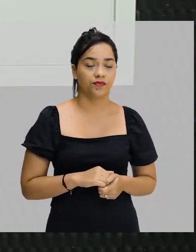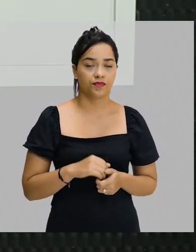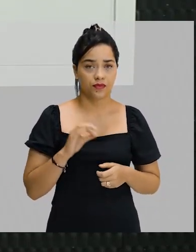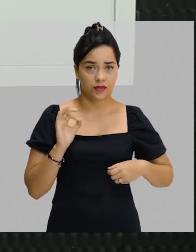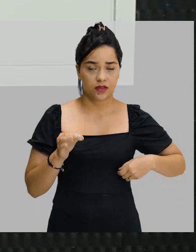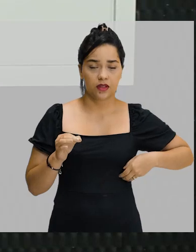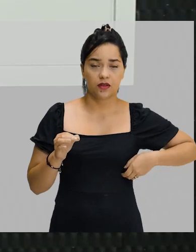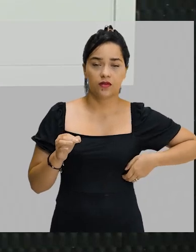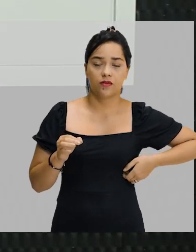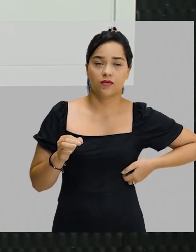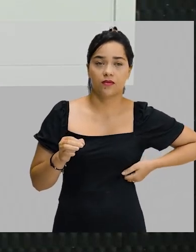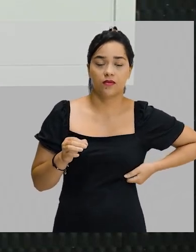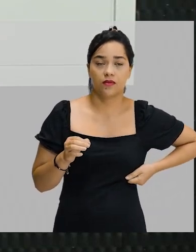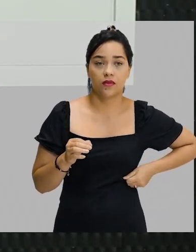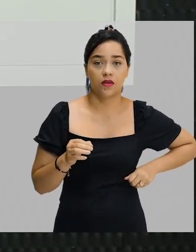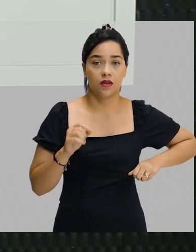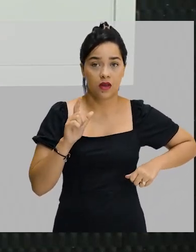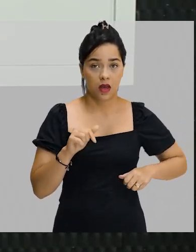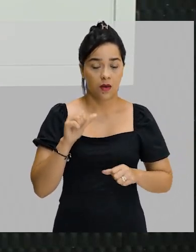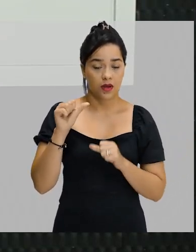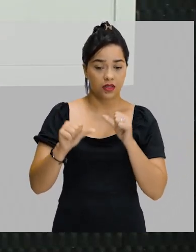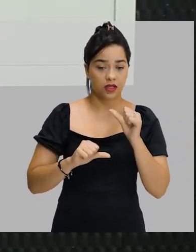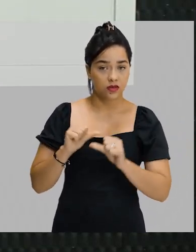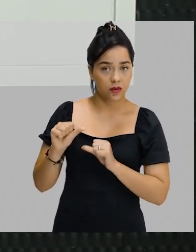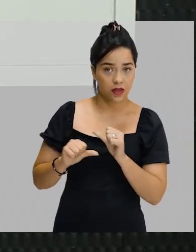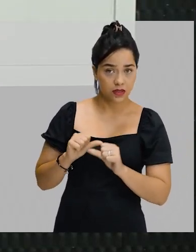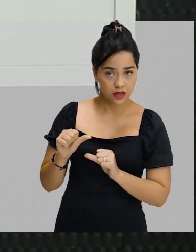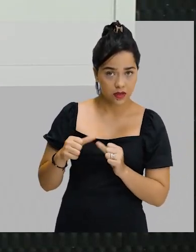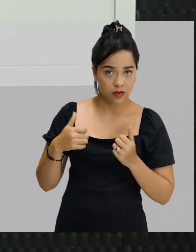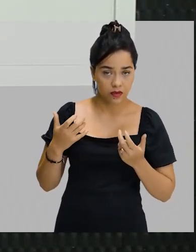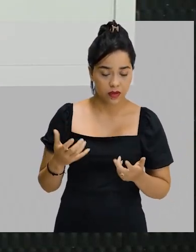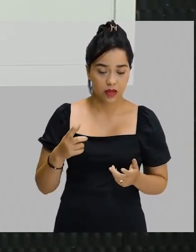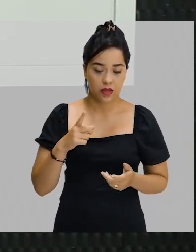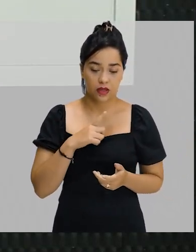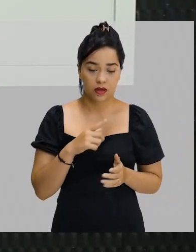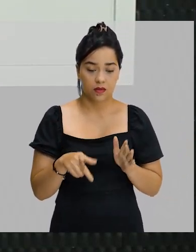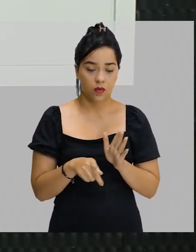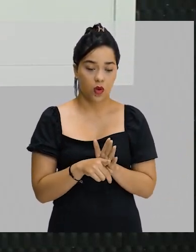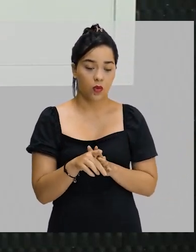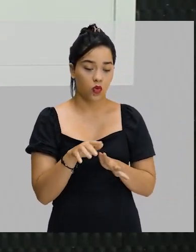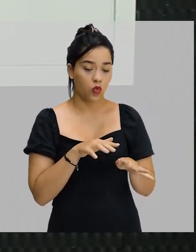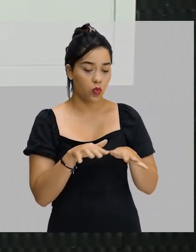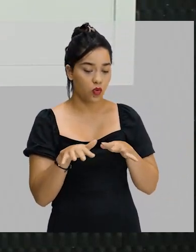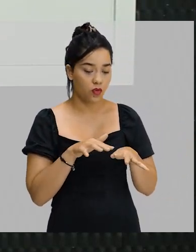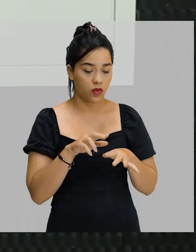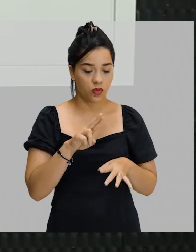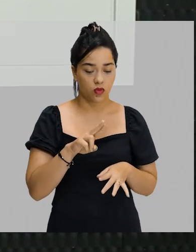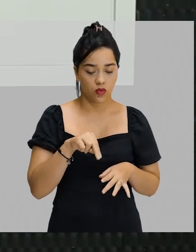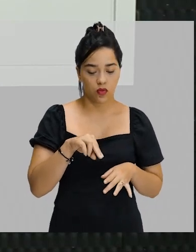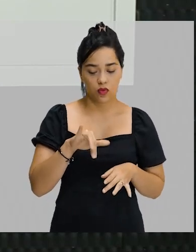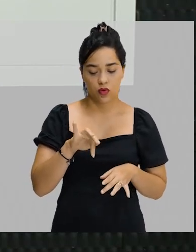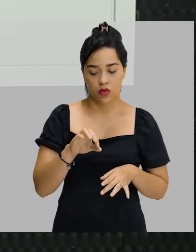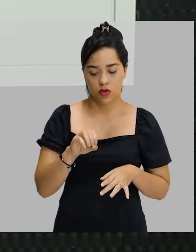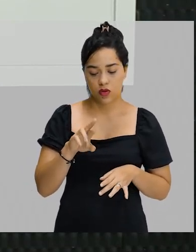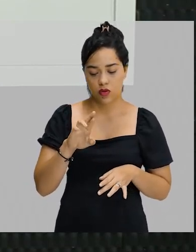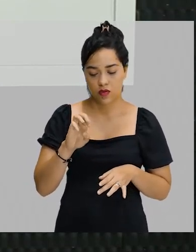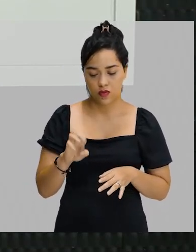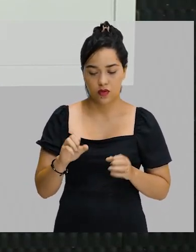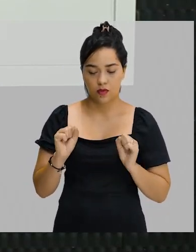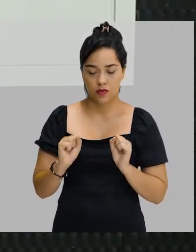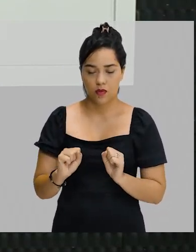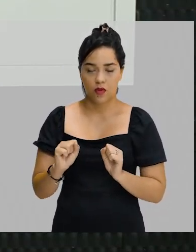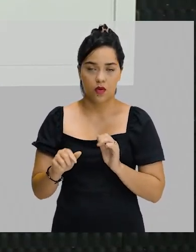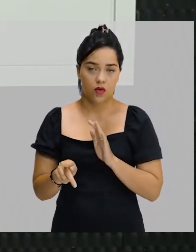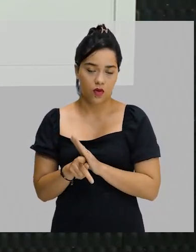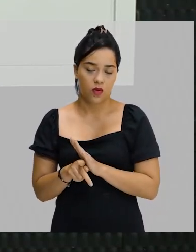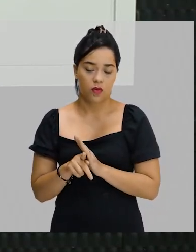Ok? Então essa é uma transformação, né, do movimento uniforme para o movimento circular